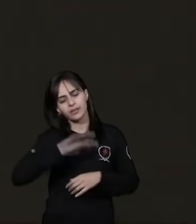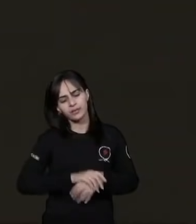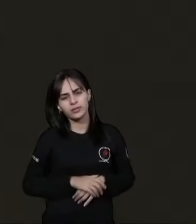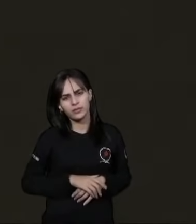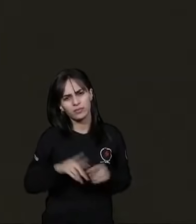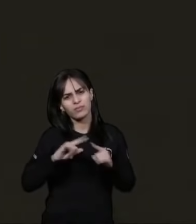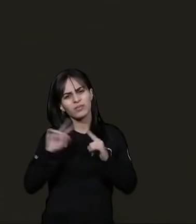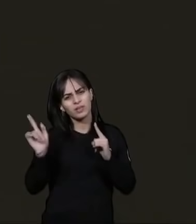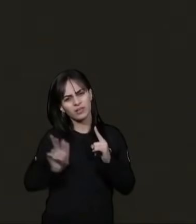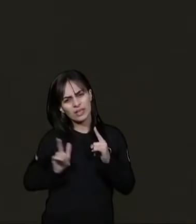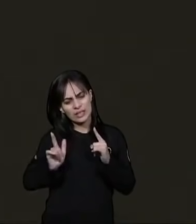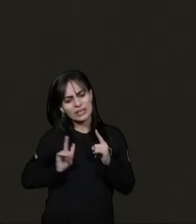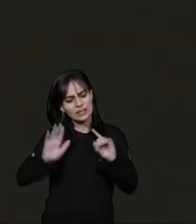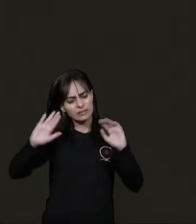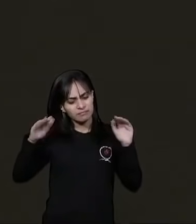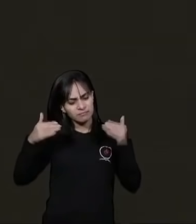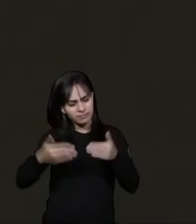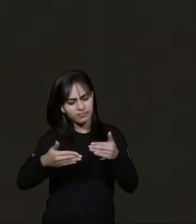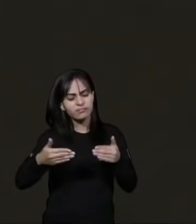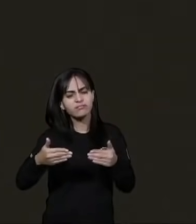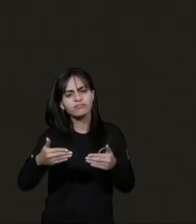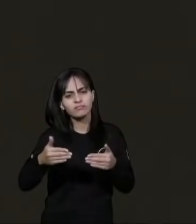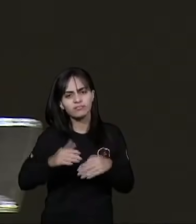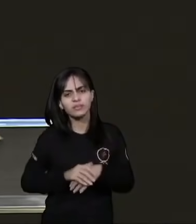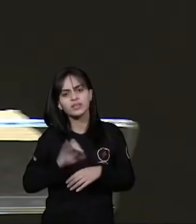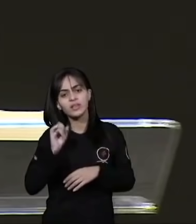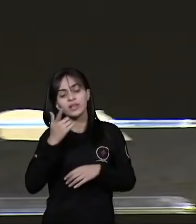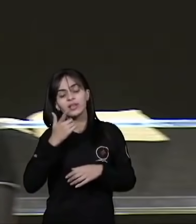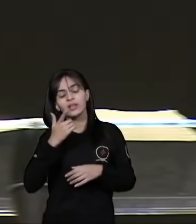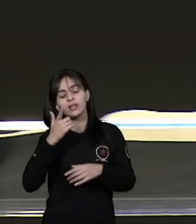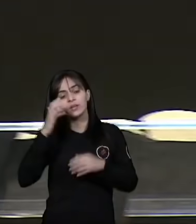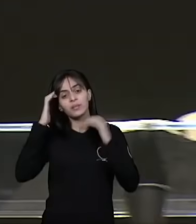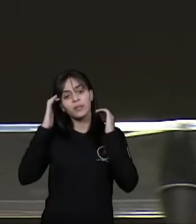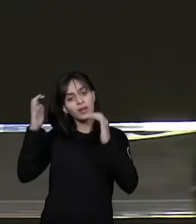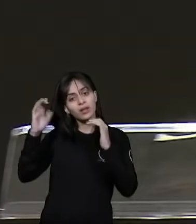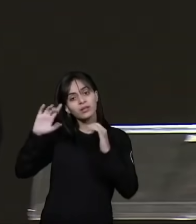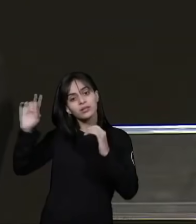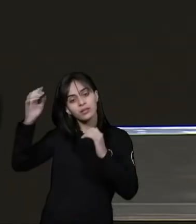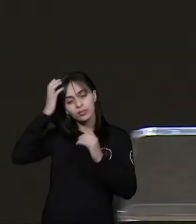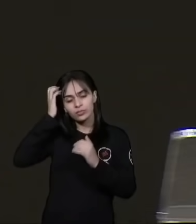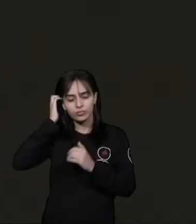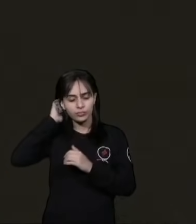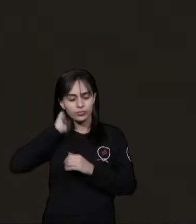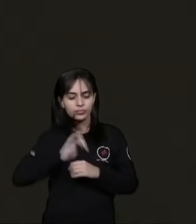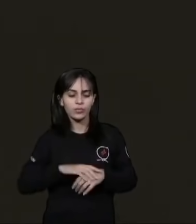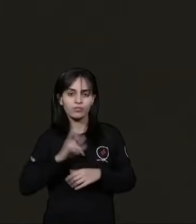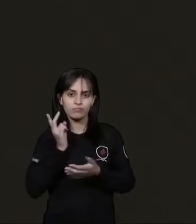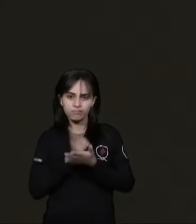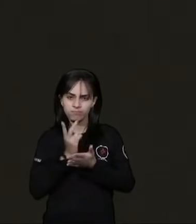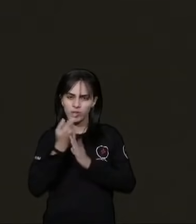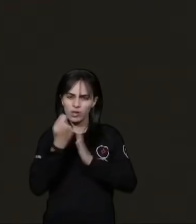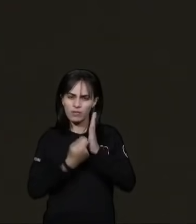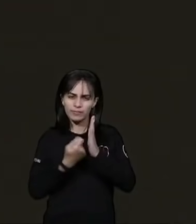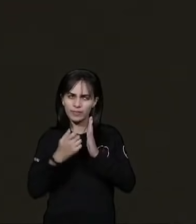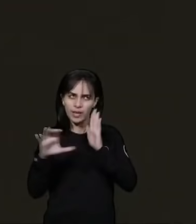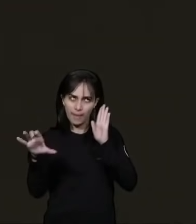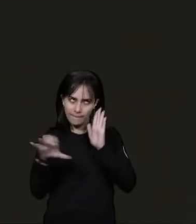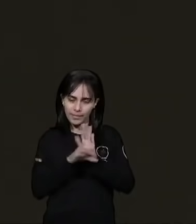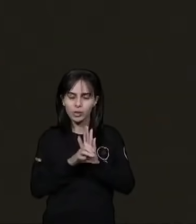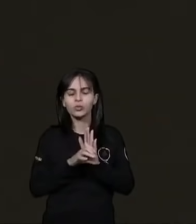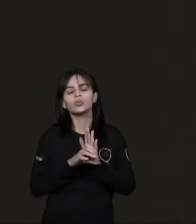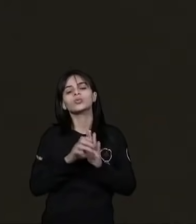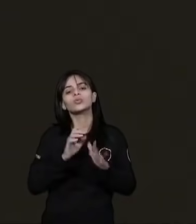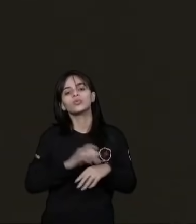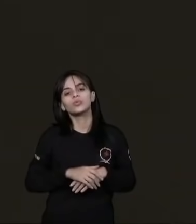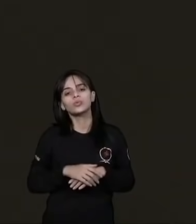mas ela é escrita é para quem teme a Deus e quem teme a Deus é povo de Deus no mesmo Capítulo do Salmo 34